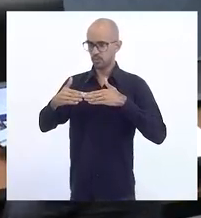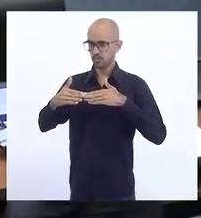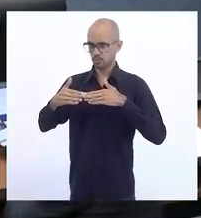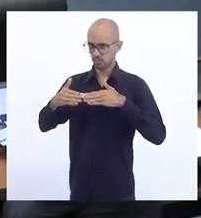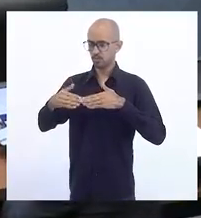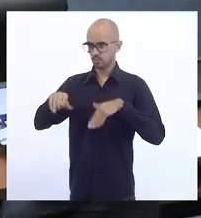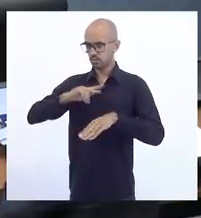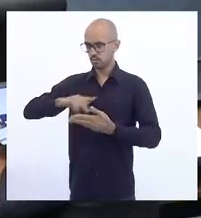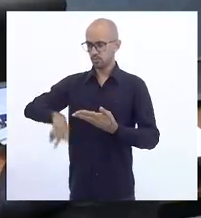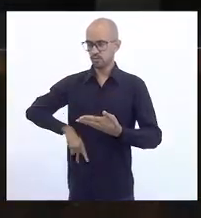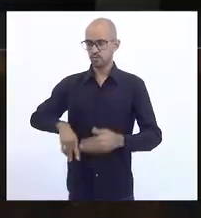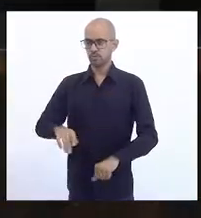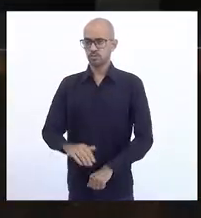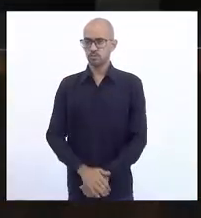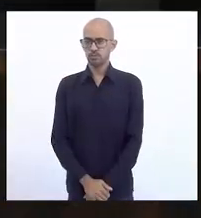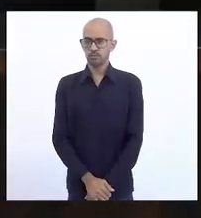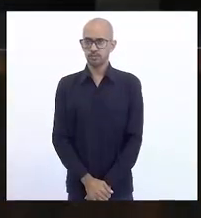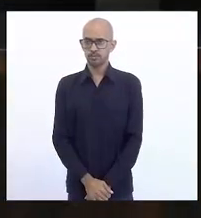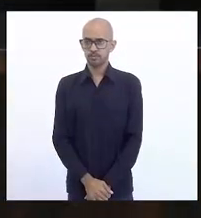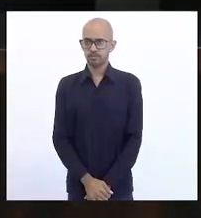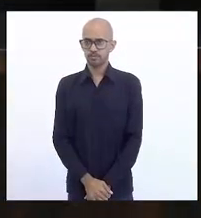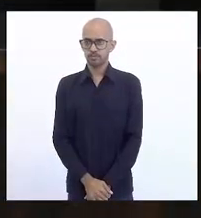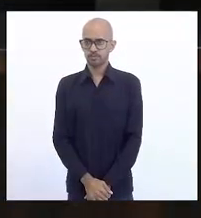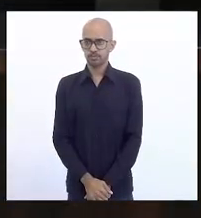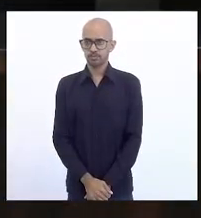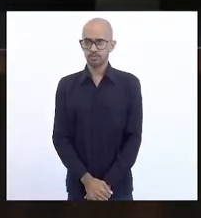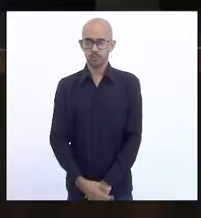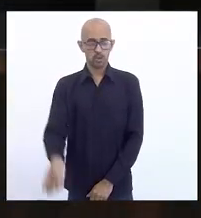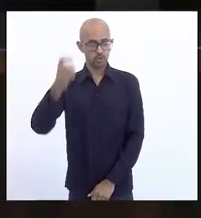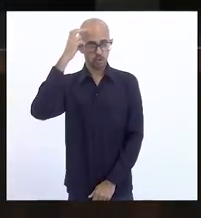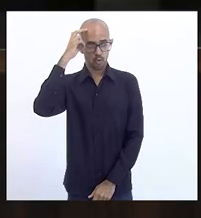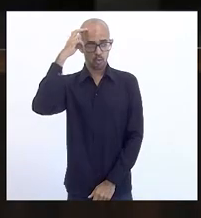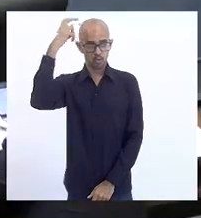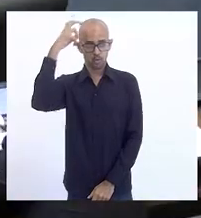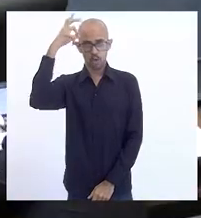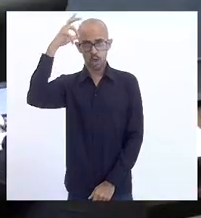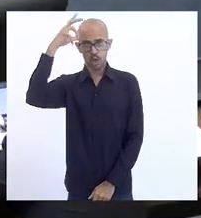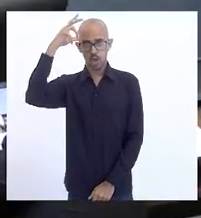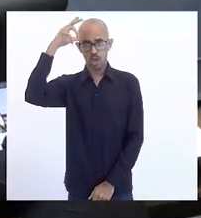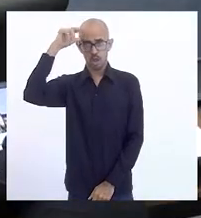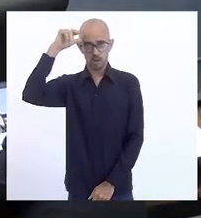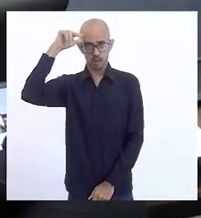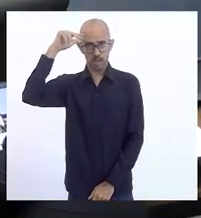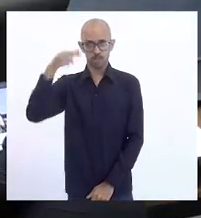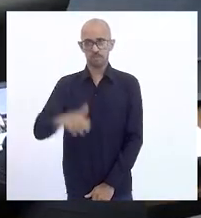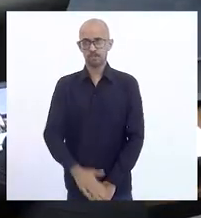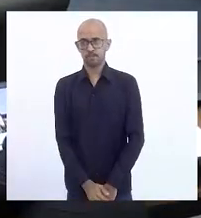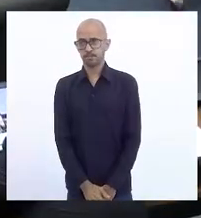Favorável, presidente. Pela Comissão de Cultura, deputado Eliomar.